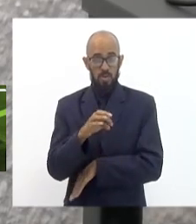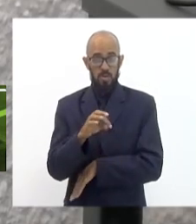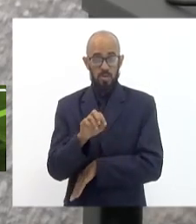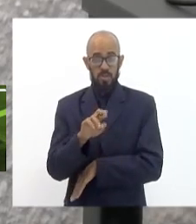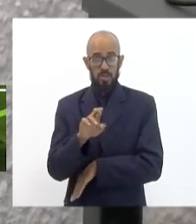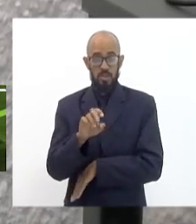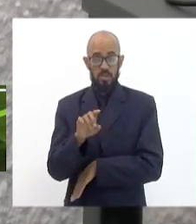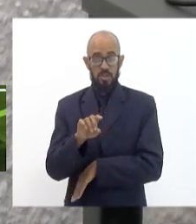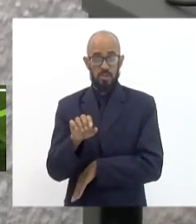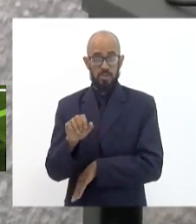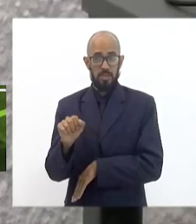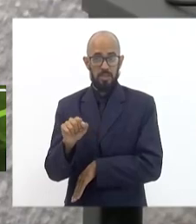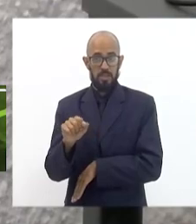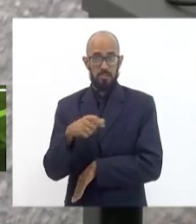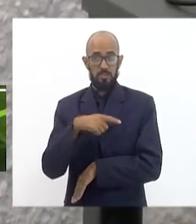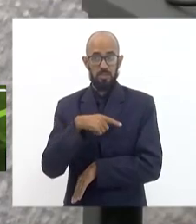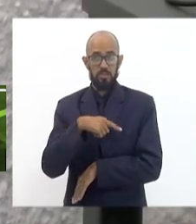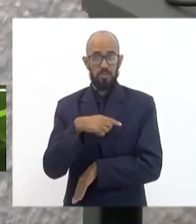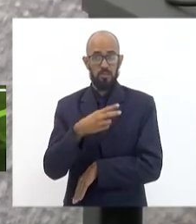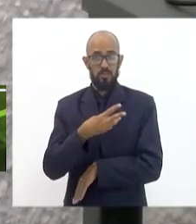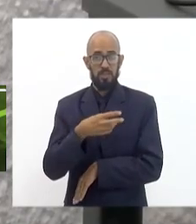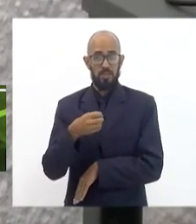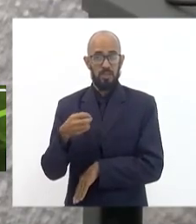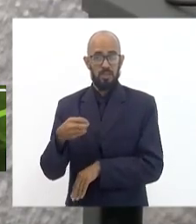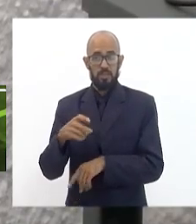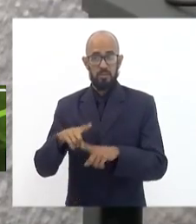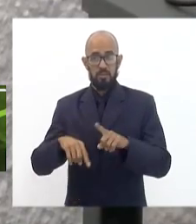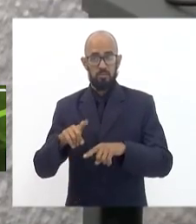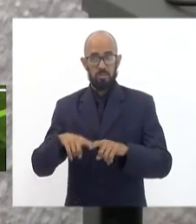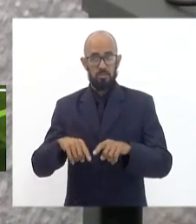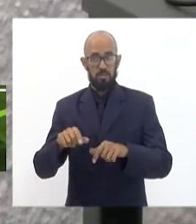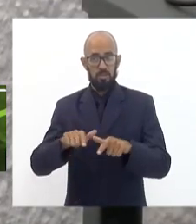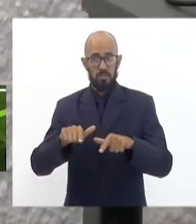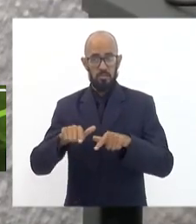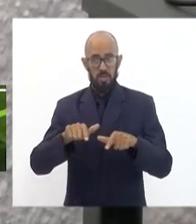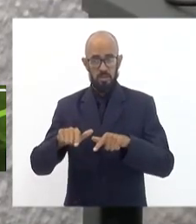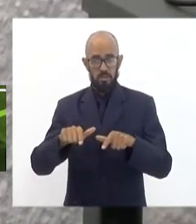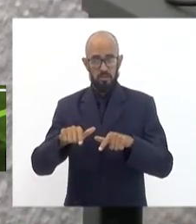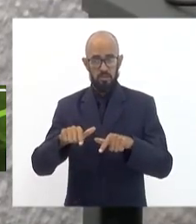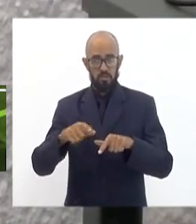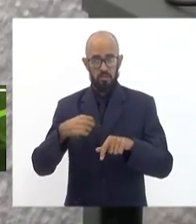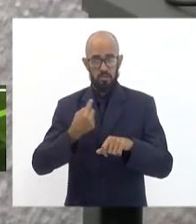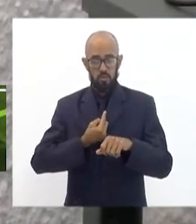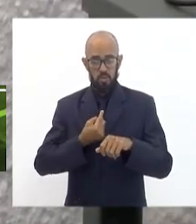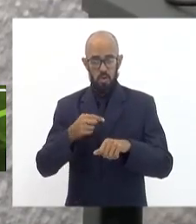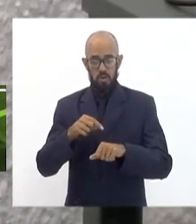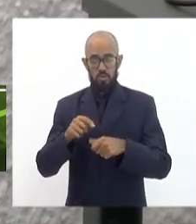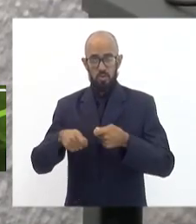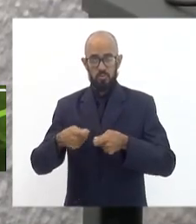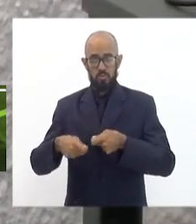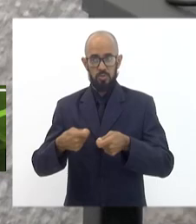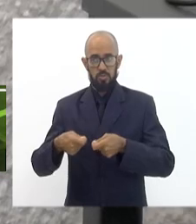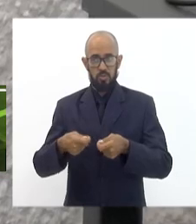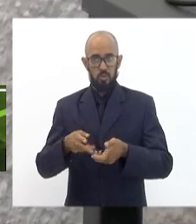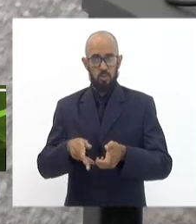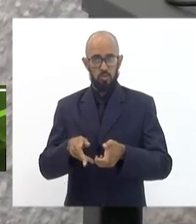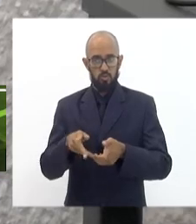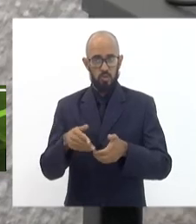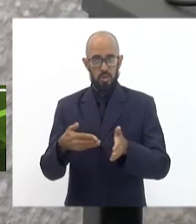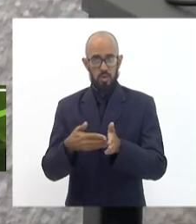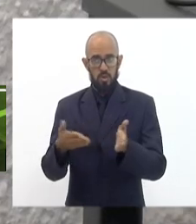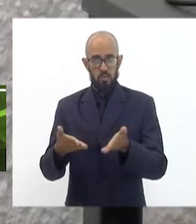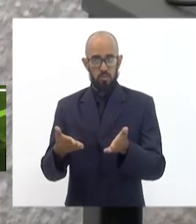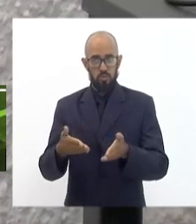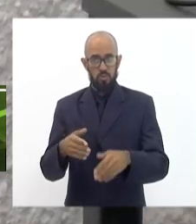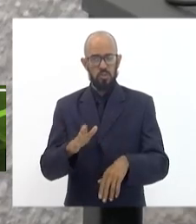temos 300 equipamentos de todas com colaborado de óculos trabalhando lá sobre o nosso comando e continua até hoje nós tiramos